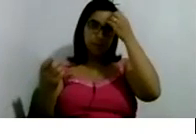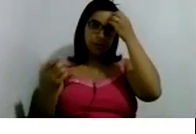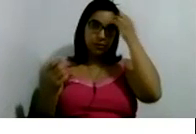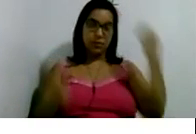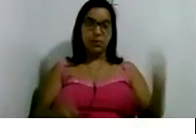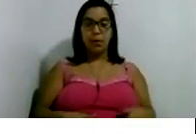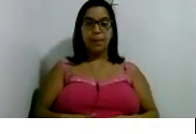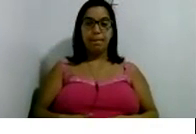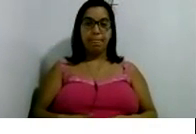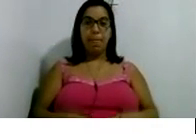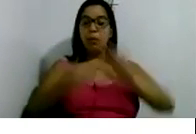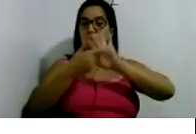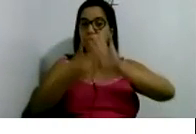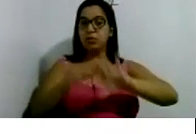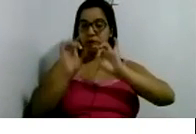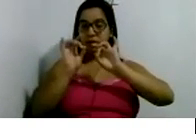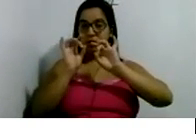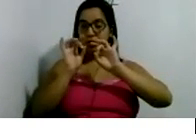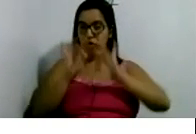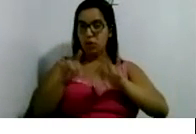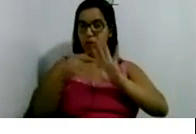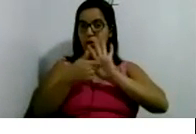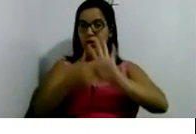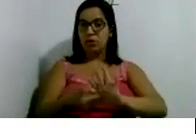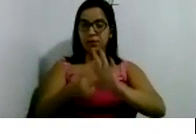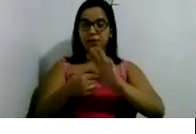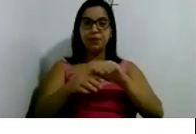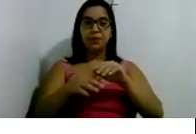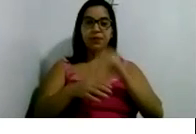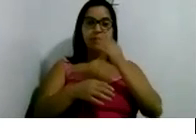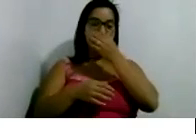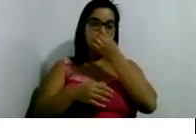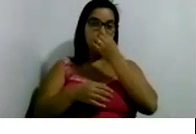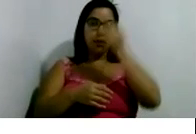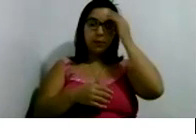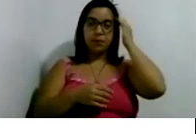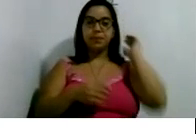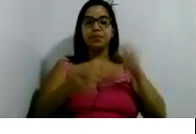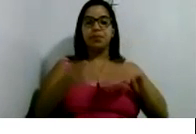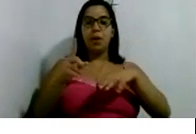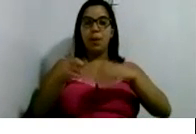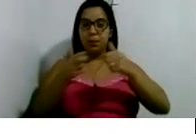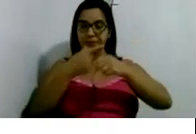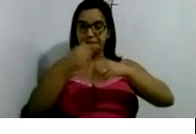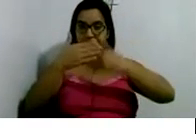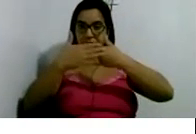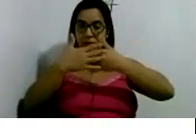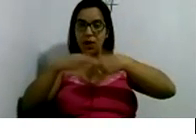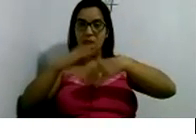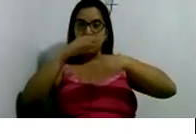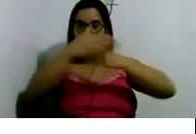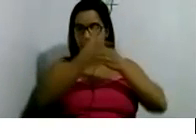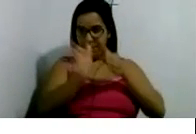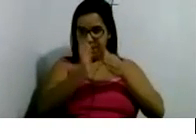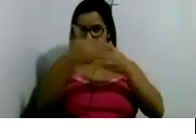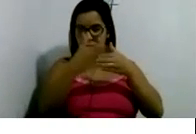Então, aqui é só mostrando esse blastocisto aderido aqui na parede do endométrio.